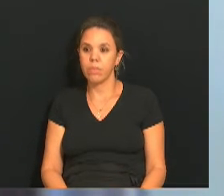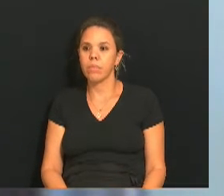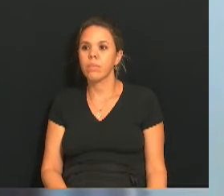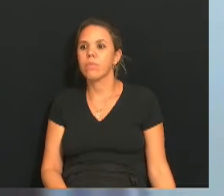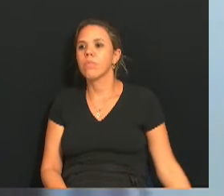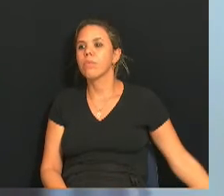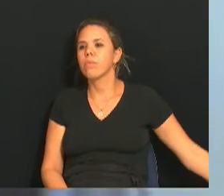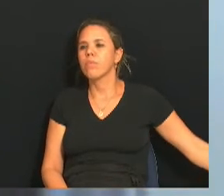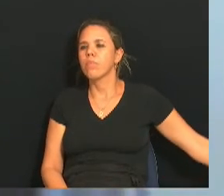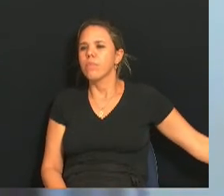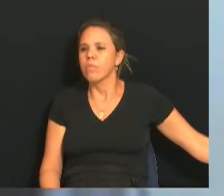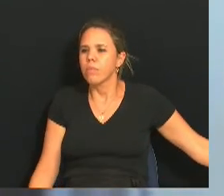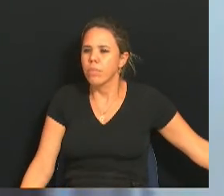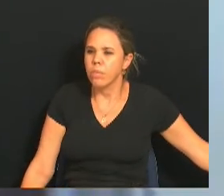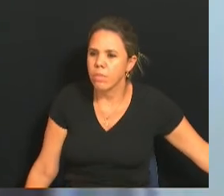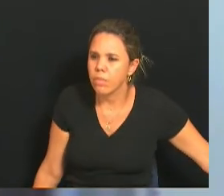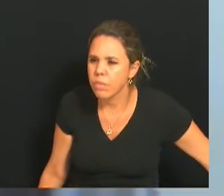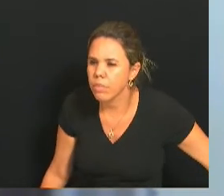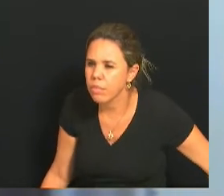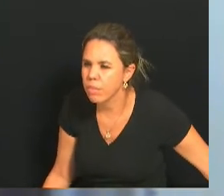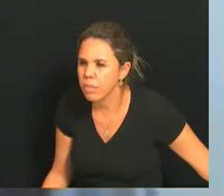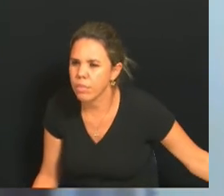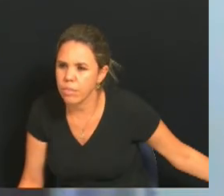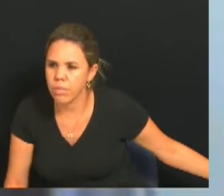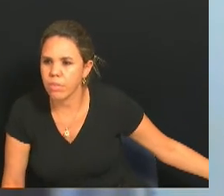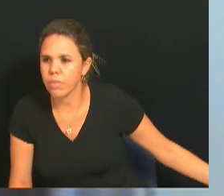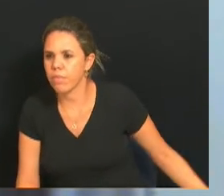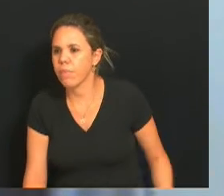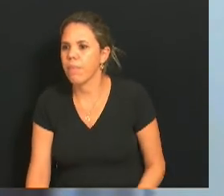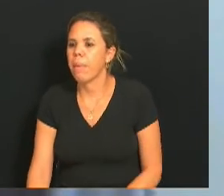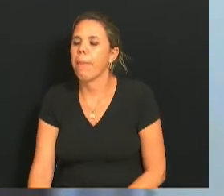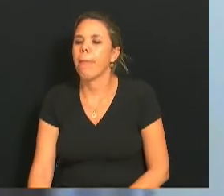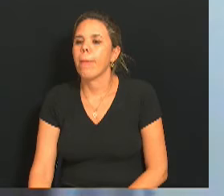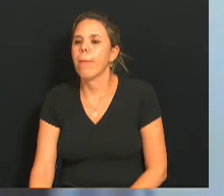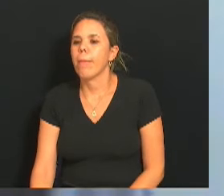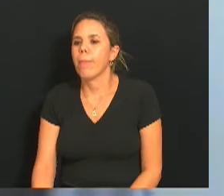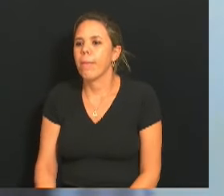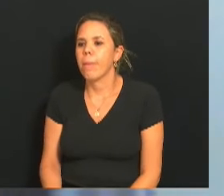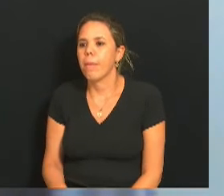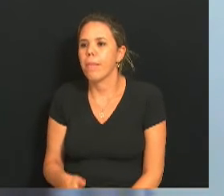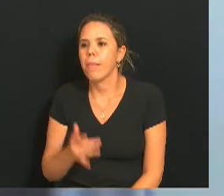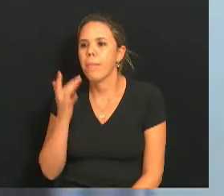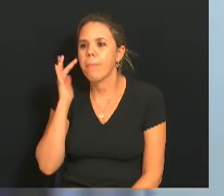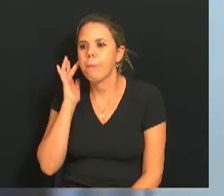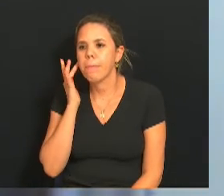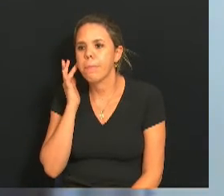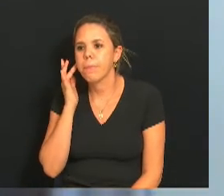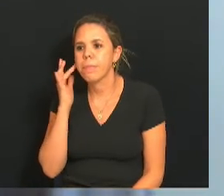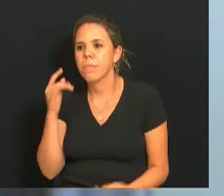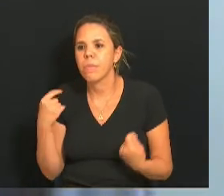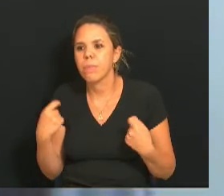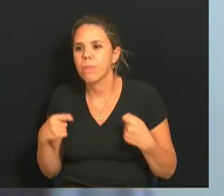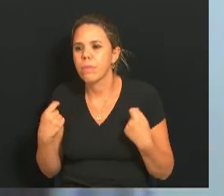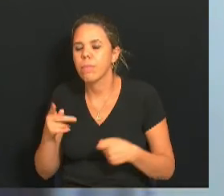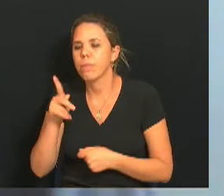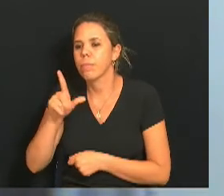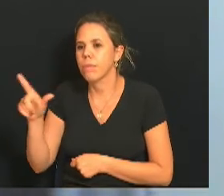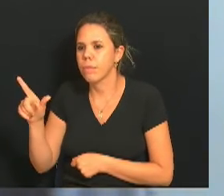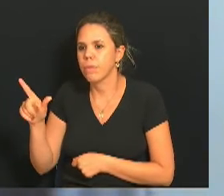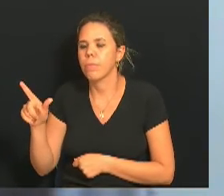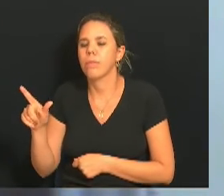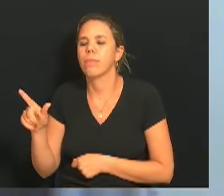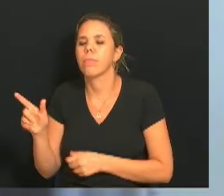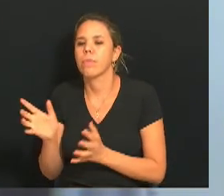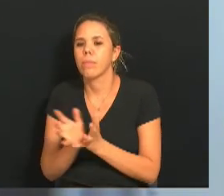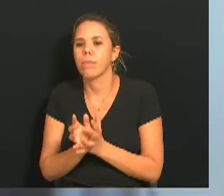inclusive, pertencentes a ela, e acho que a gente precisa olhar para o PL a partir de um ar da rede, mas não